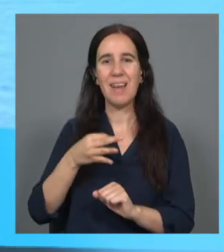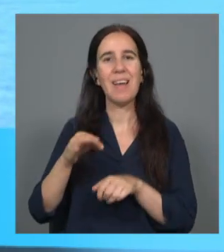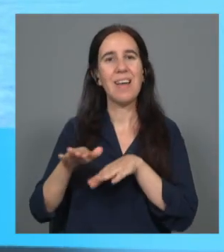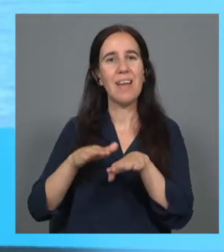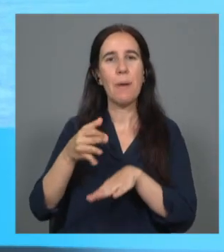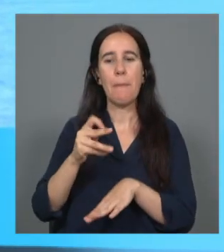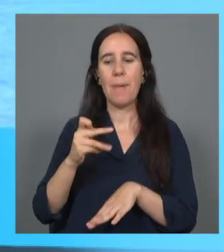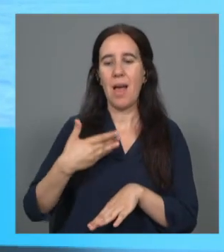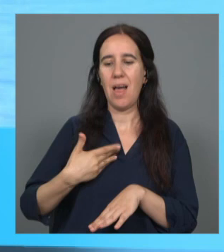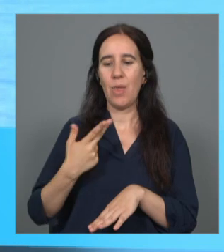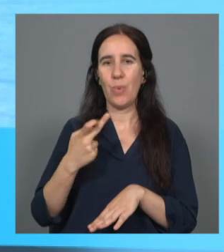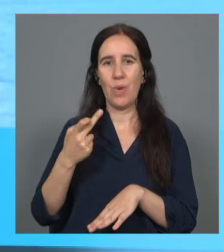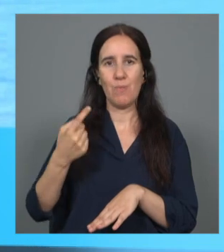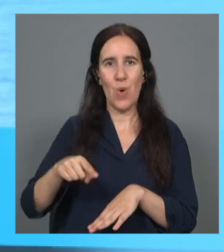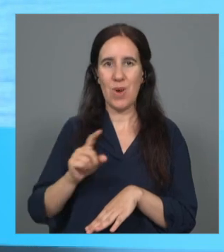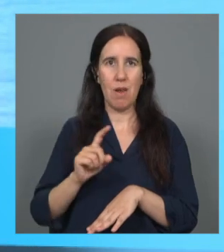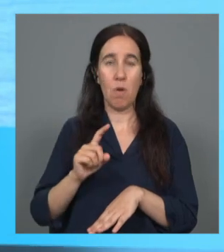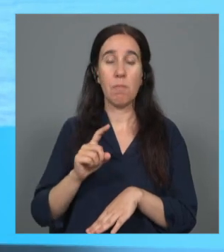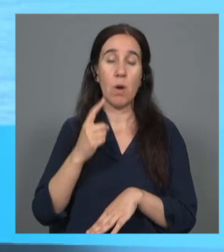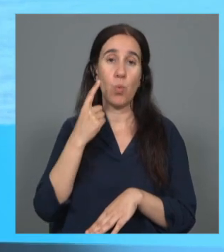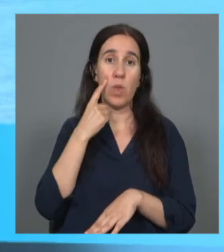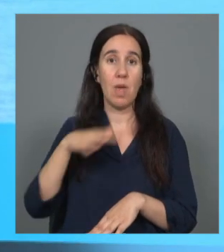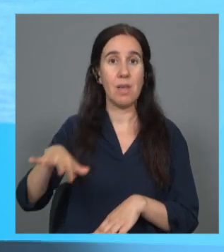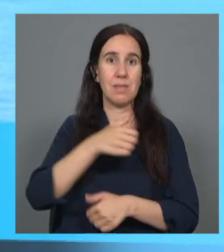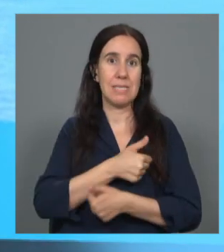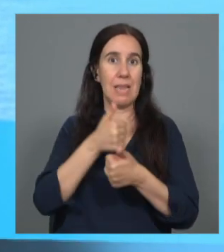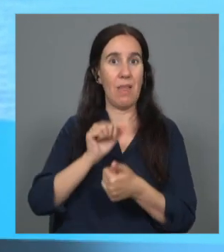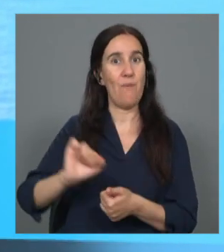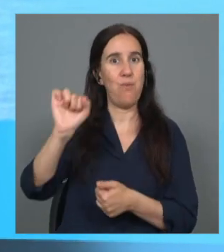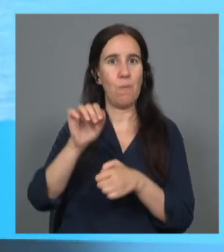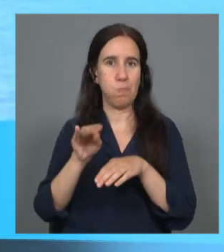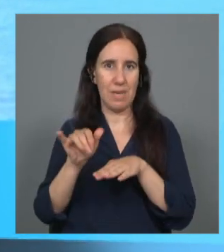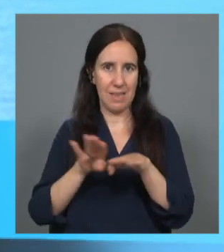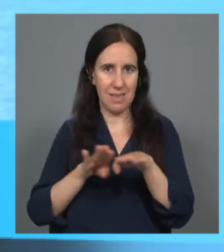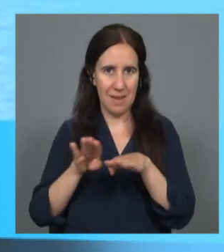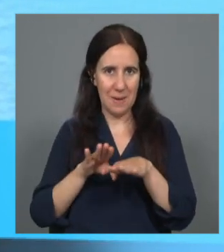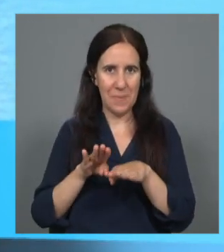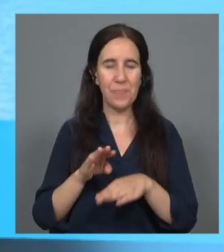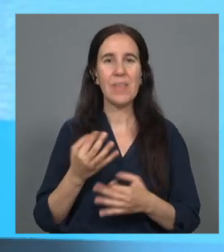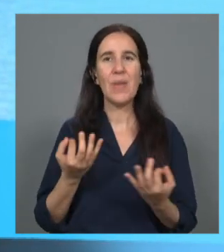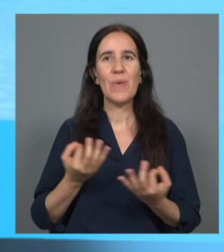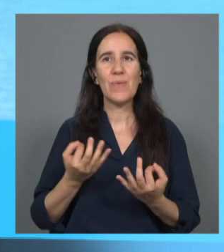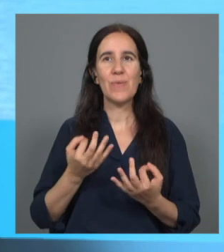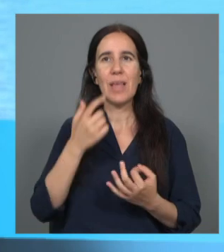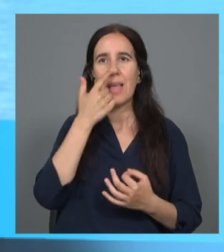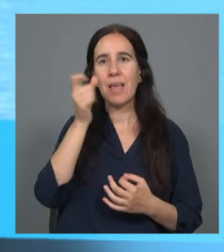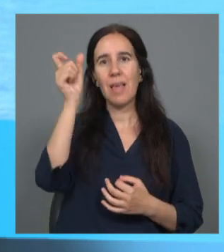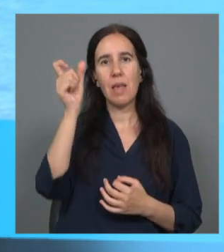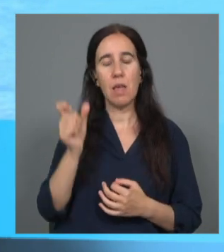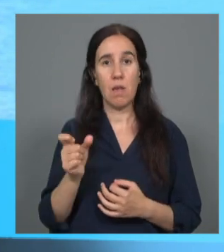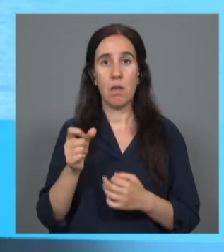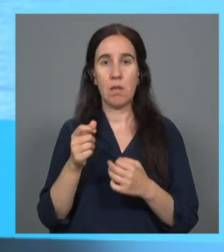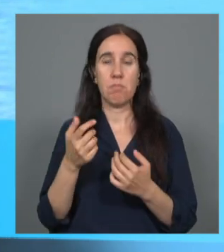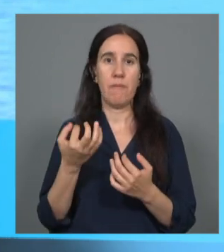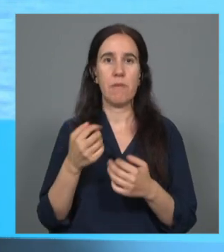embora seja muito conhecido, ligado àquela cidade italiana. Na realidade, é uma figura que, apesar desta